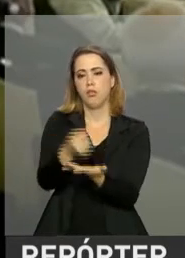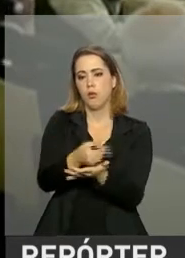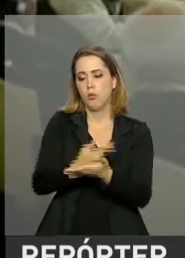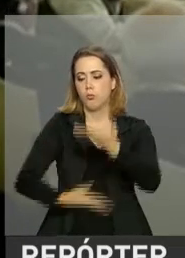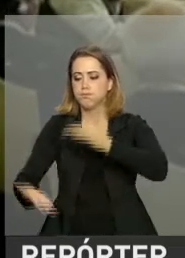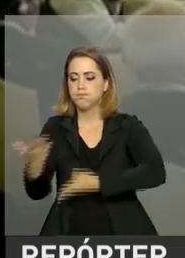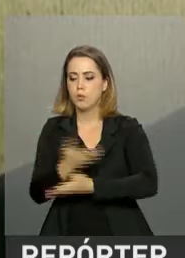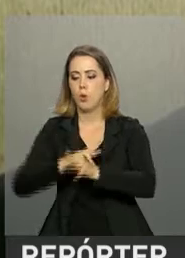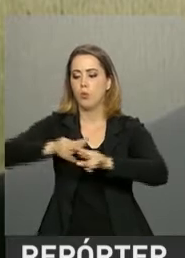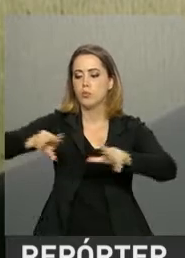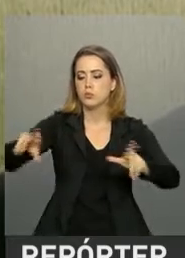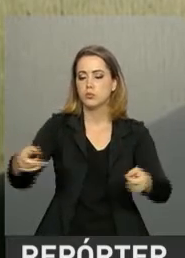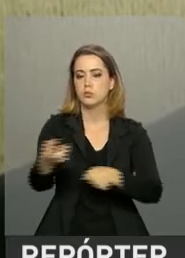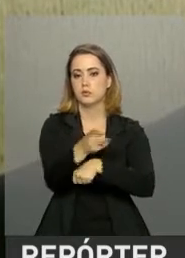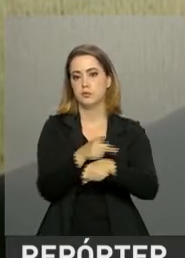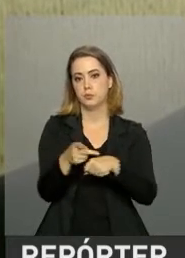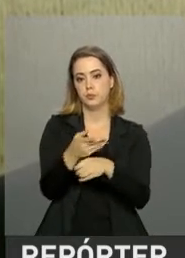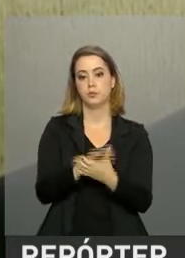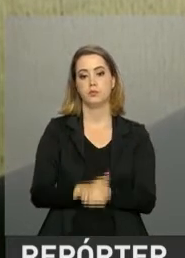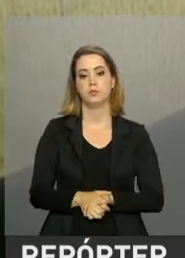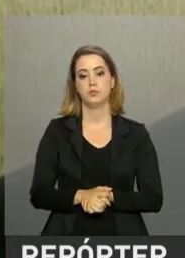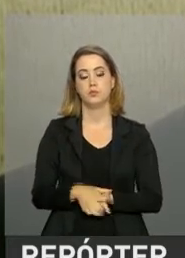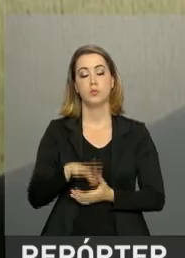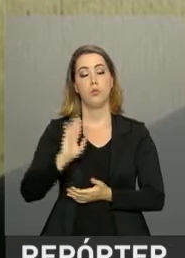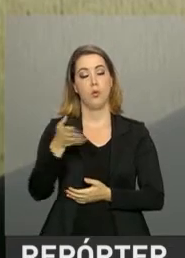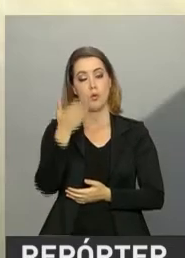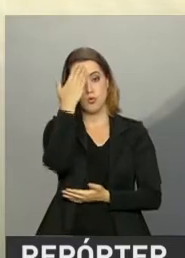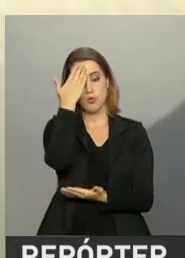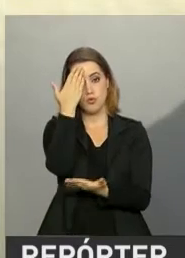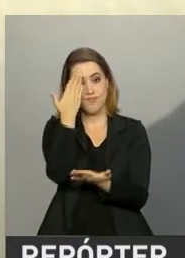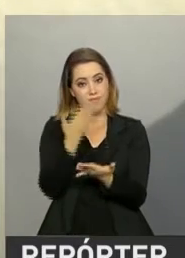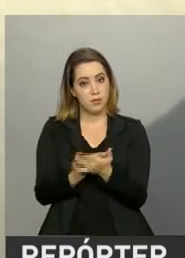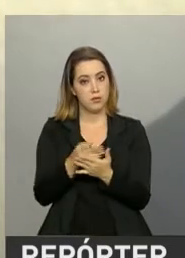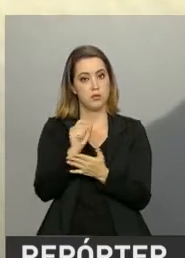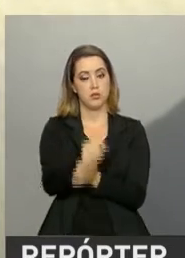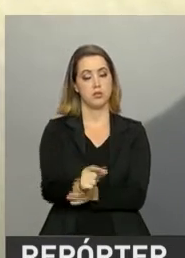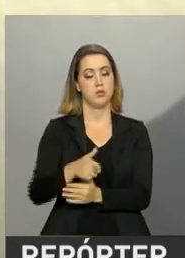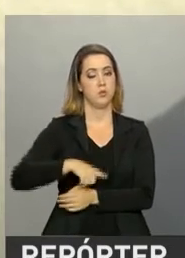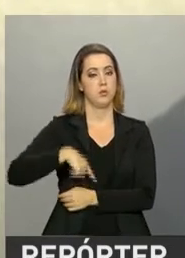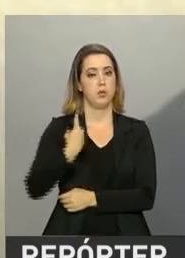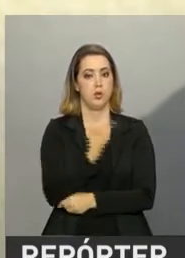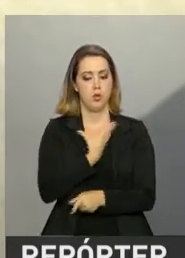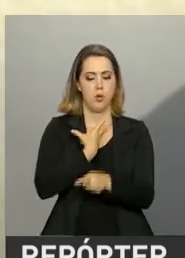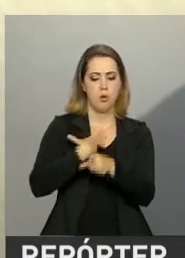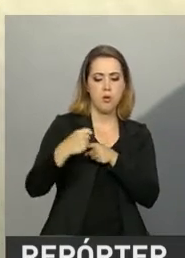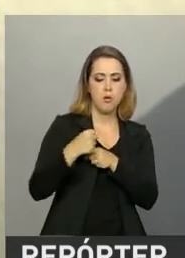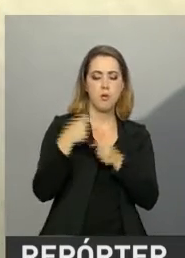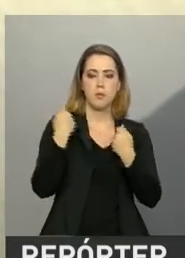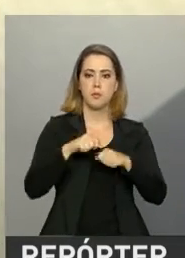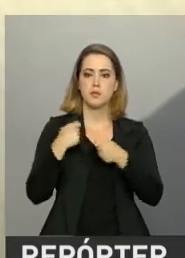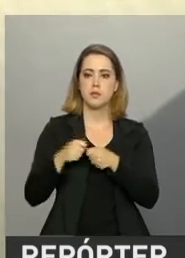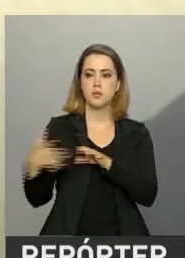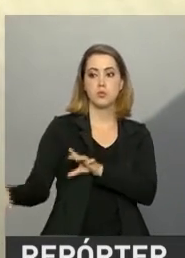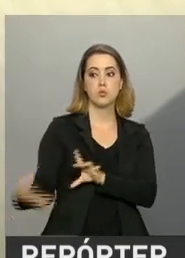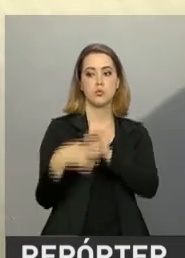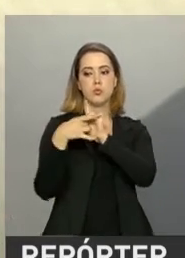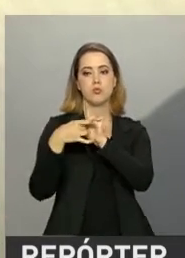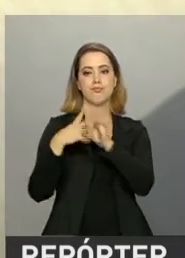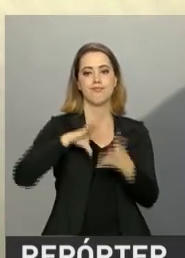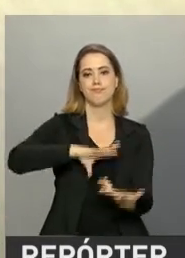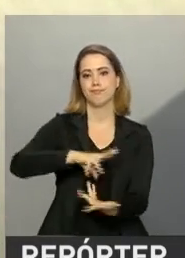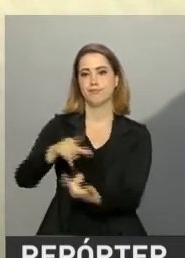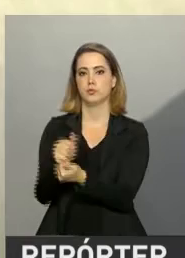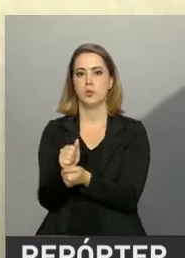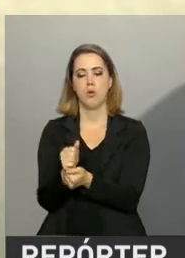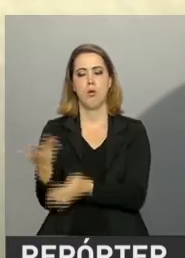diversos continentes estamos convencidos de que nosso êxito passa por uma cooperação com o mundo passa